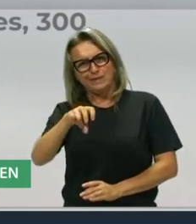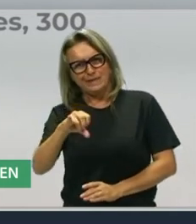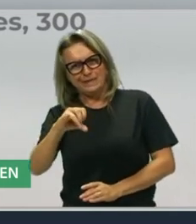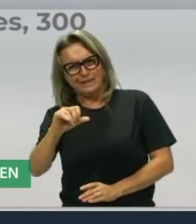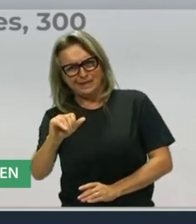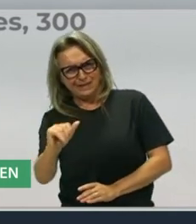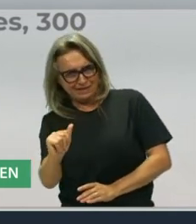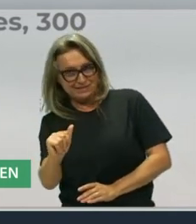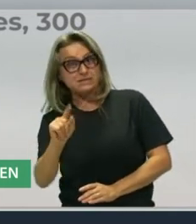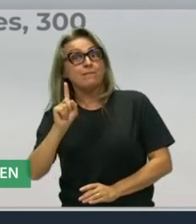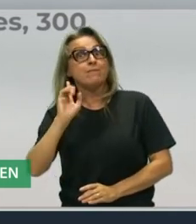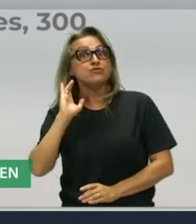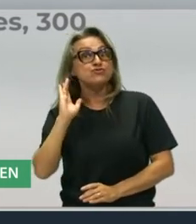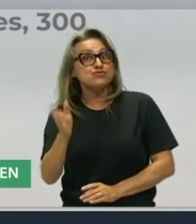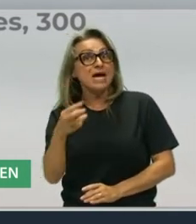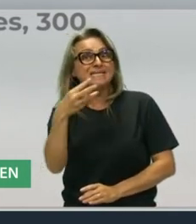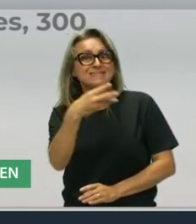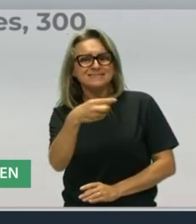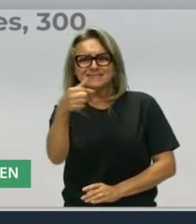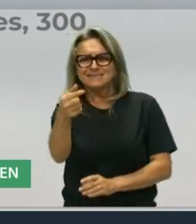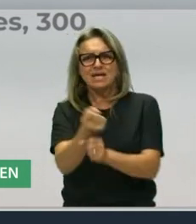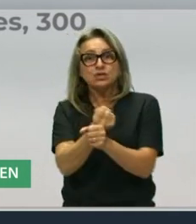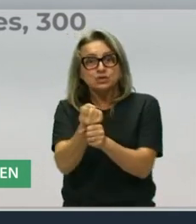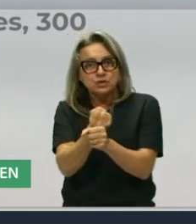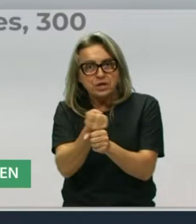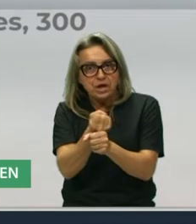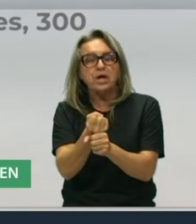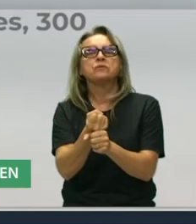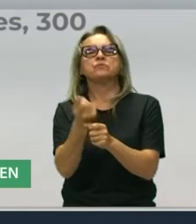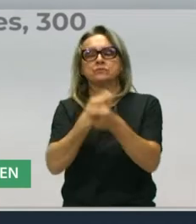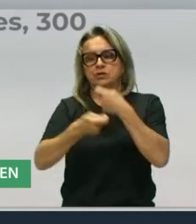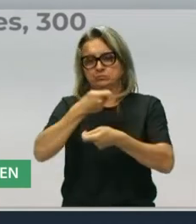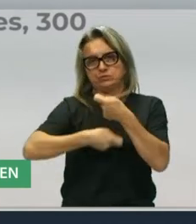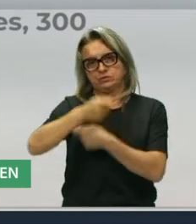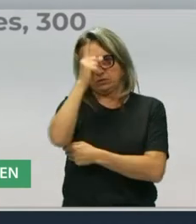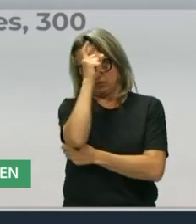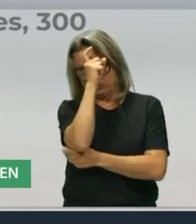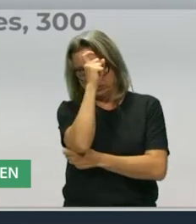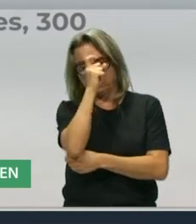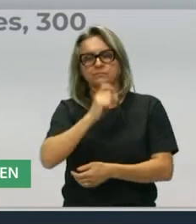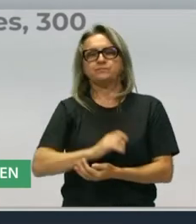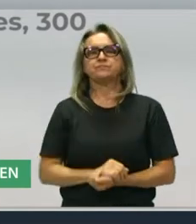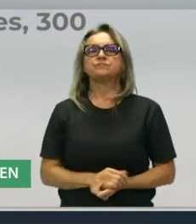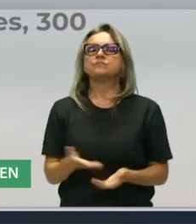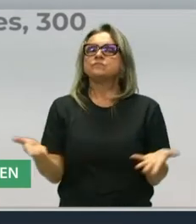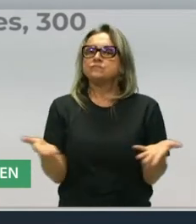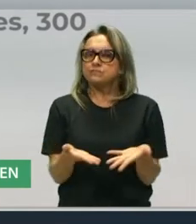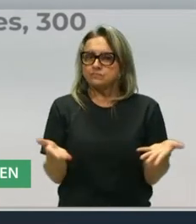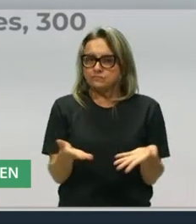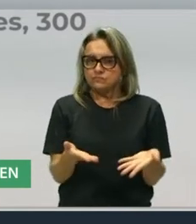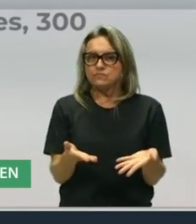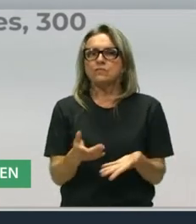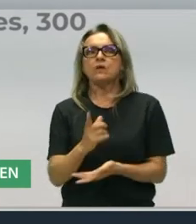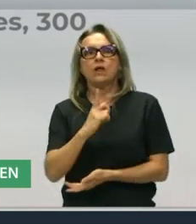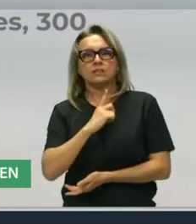37 anos à frente da administração do Hospital Marieta. Atualmente, nós contamos